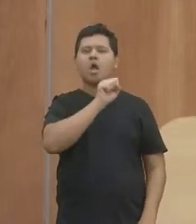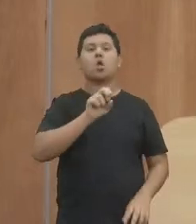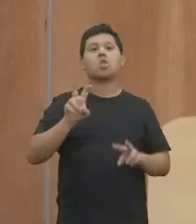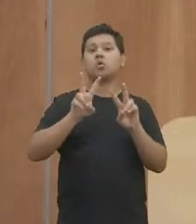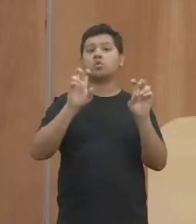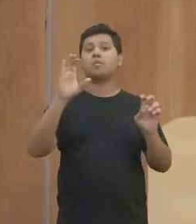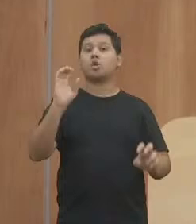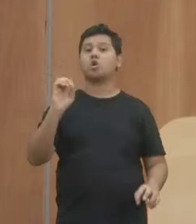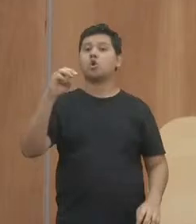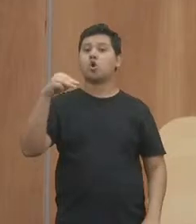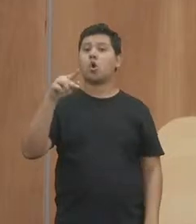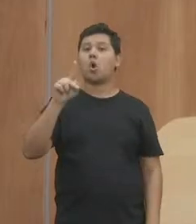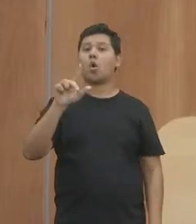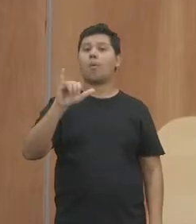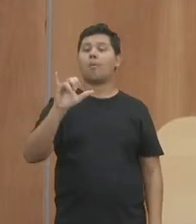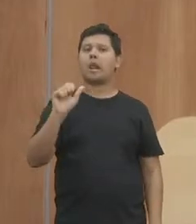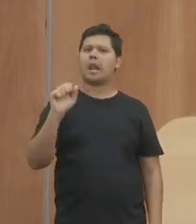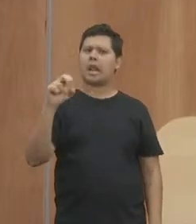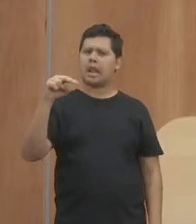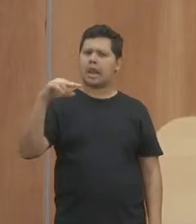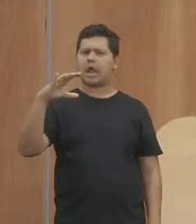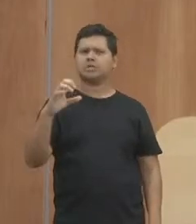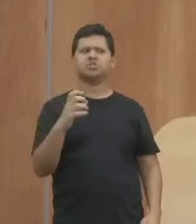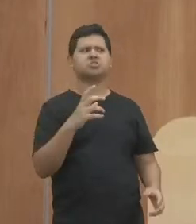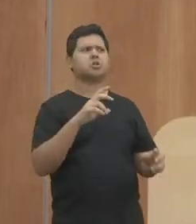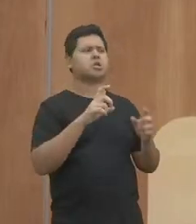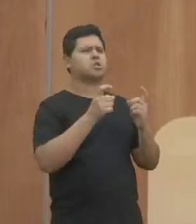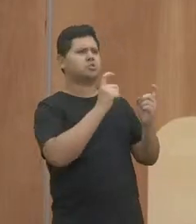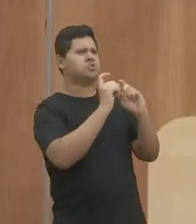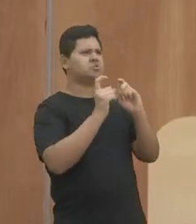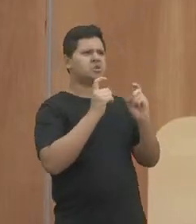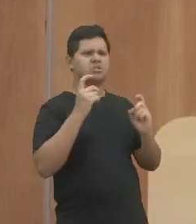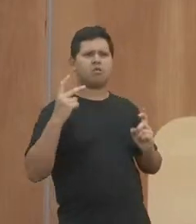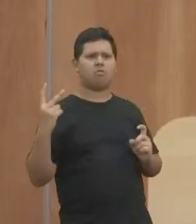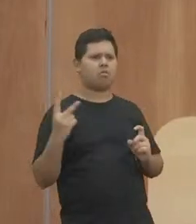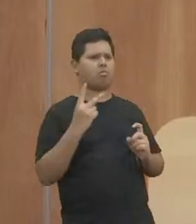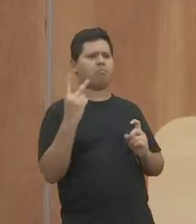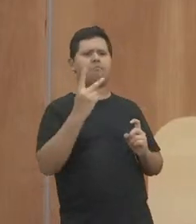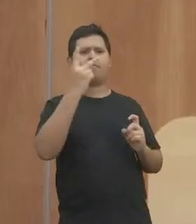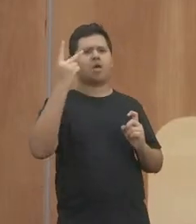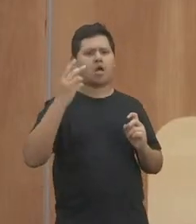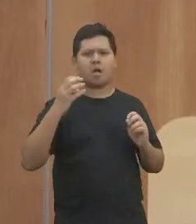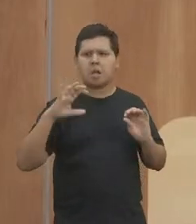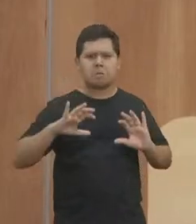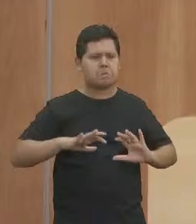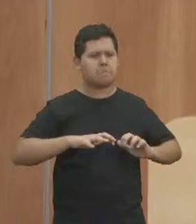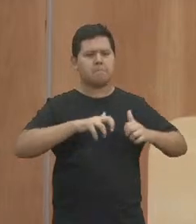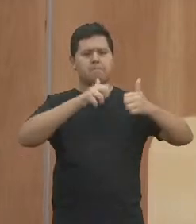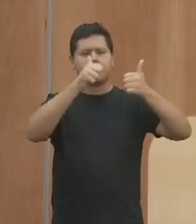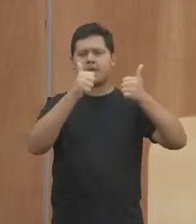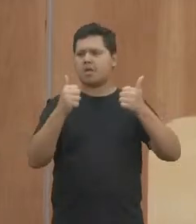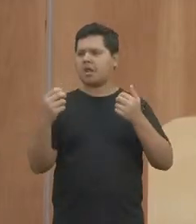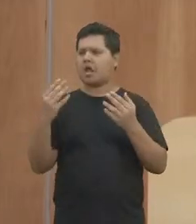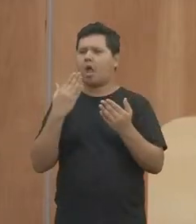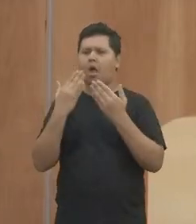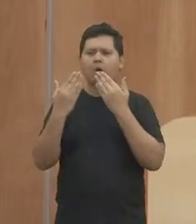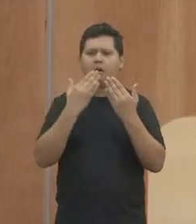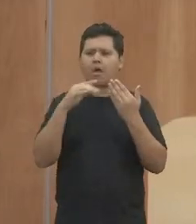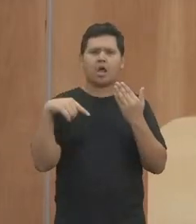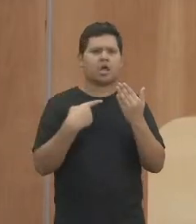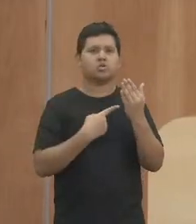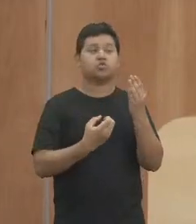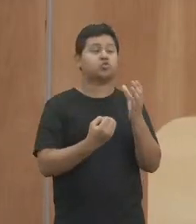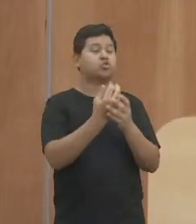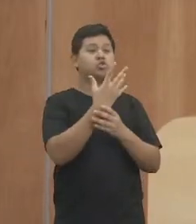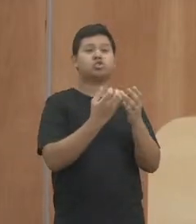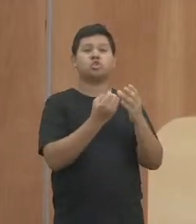uma discussão de alto nível, uma discussão em que ambas as partes conseguiram se complementar, conseguiram qualificar o debate para que a gente consiga criar mais